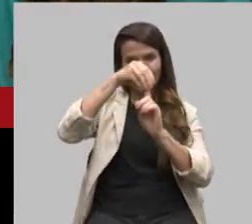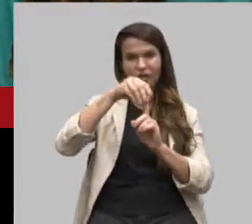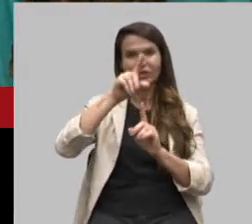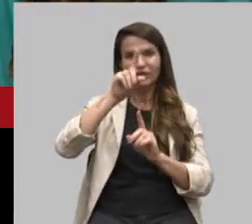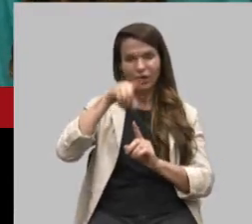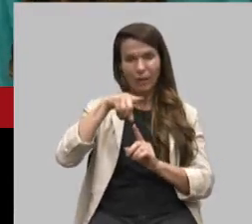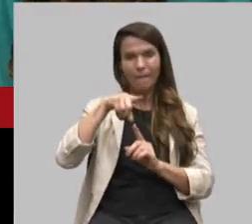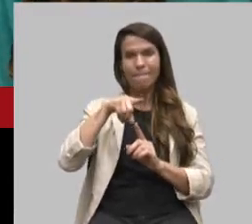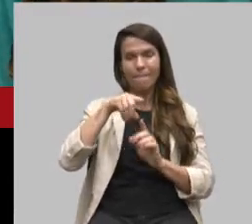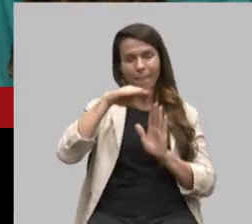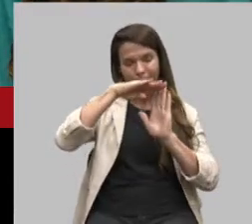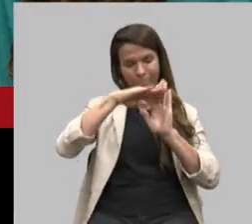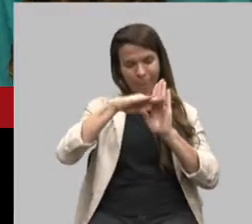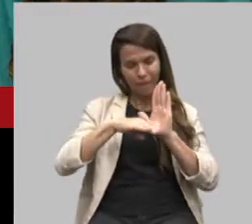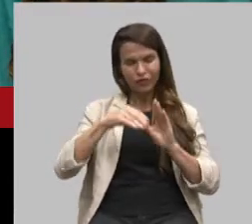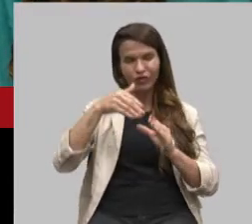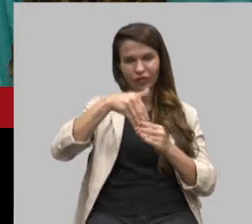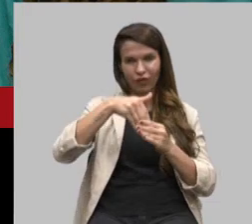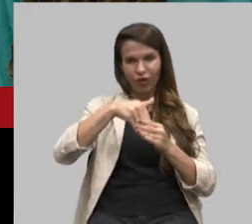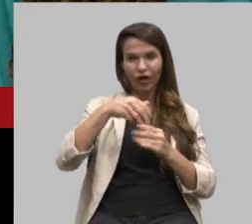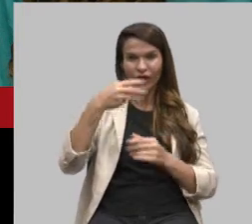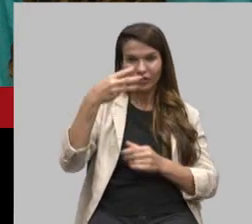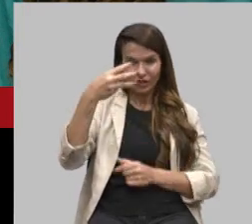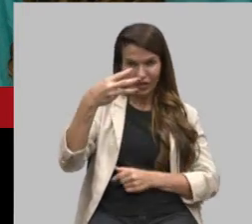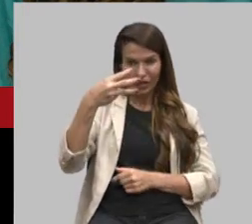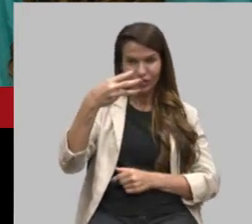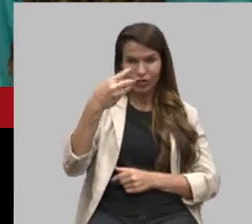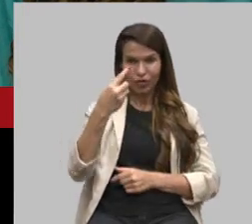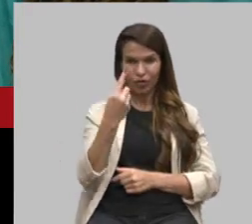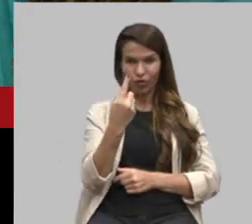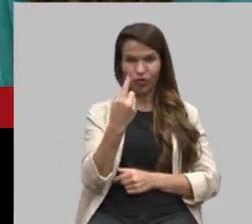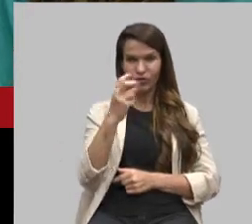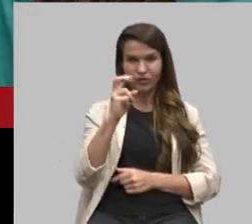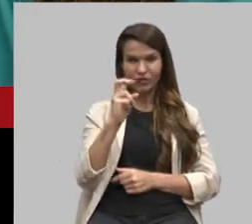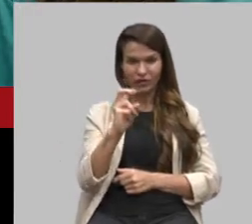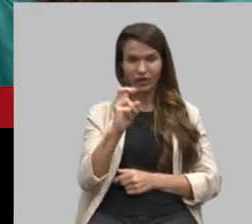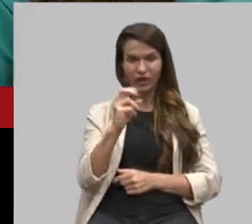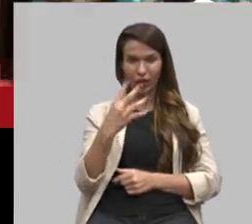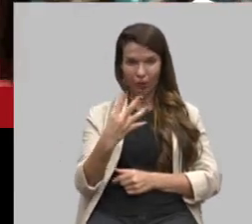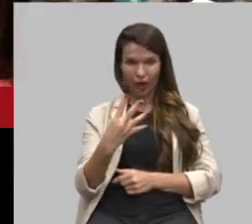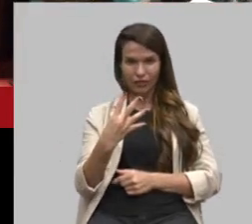ordem de votação TRS 1 cinco e